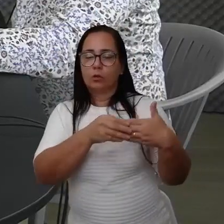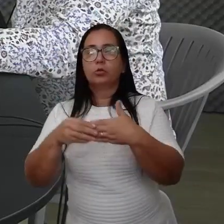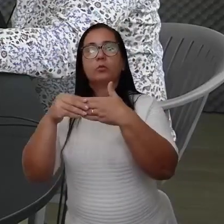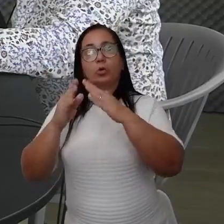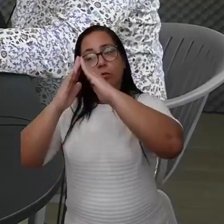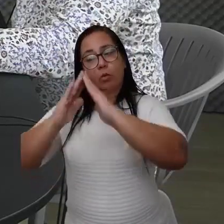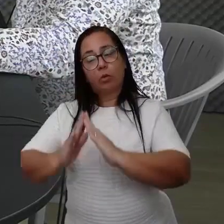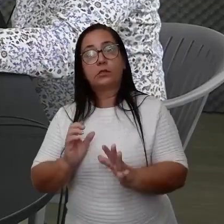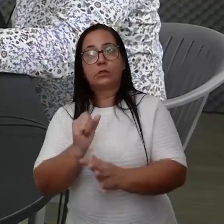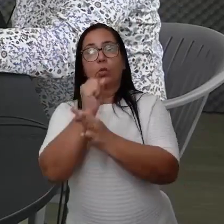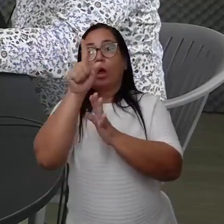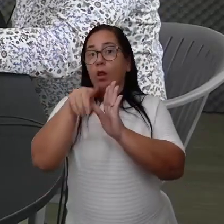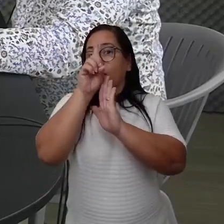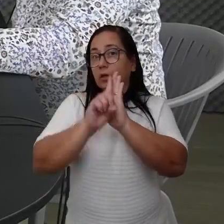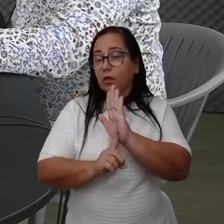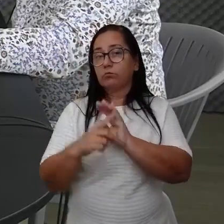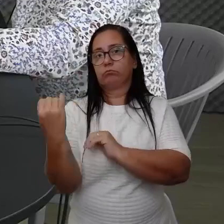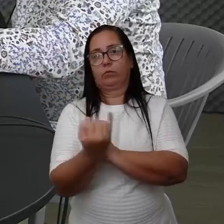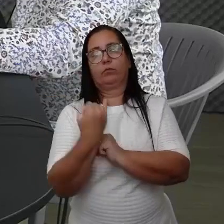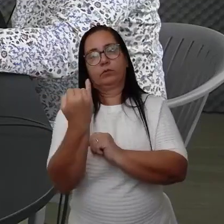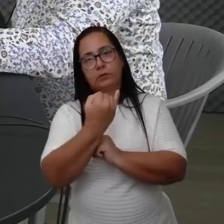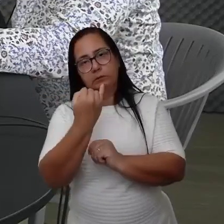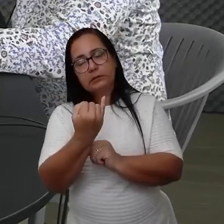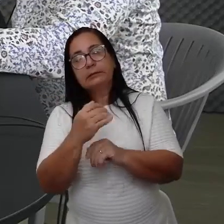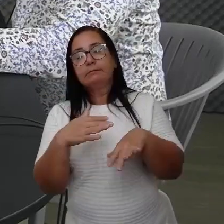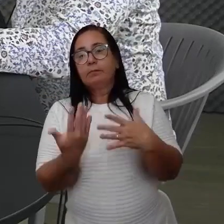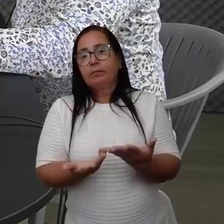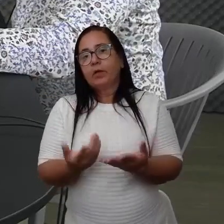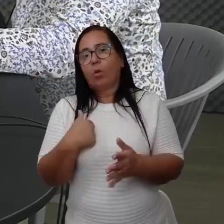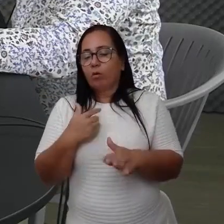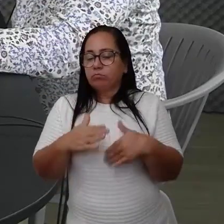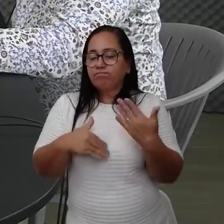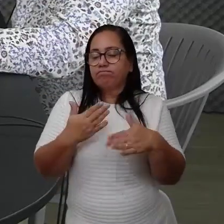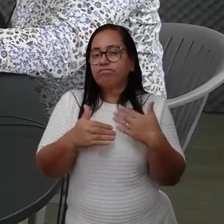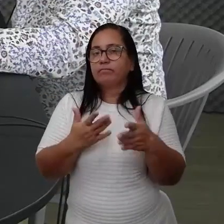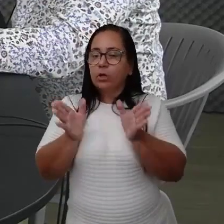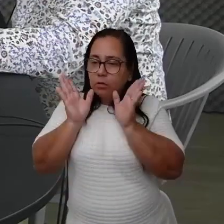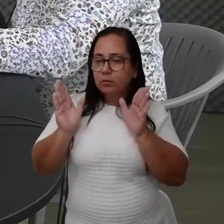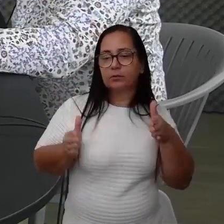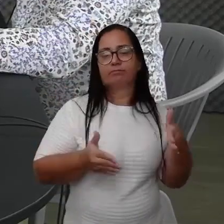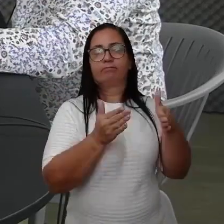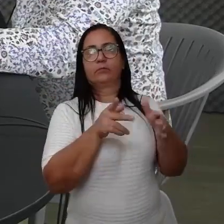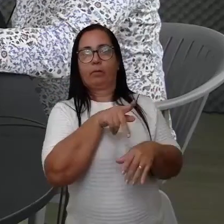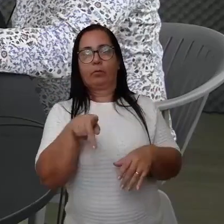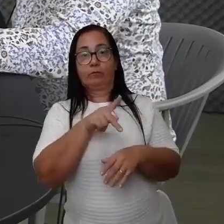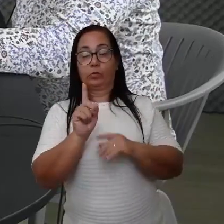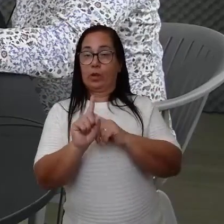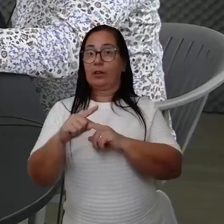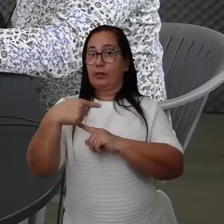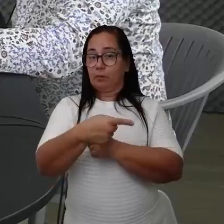segurança, tudo isso eram direitos, né, fundamentais. E foi assim que eu fui virando professora. Aí, depois que eu já